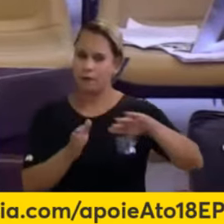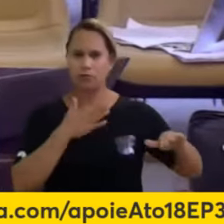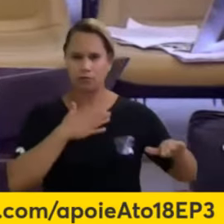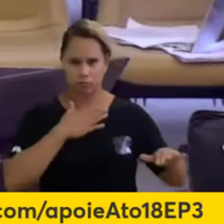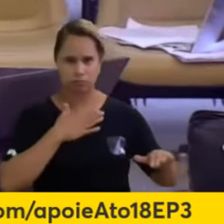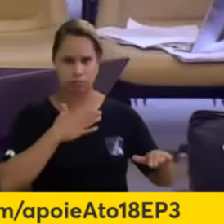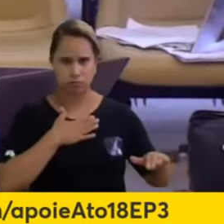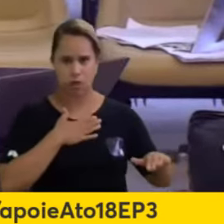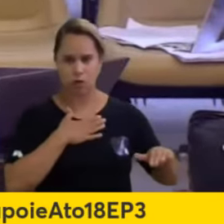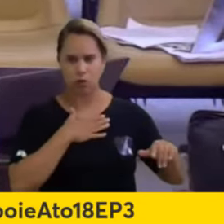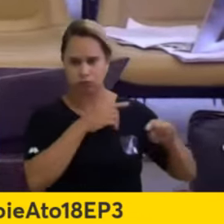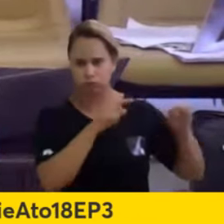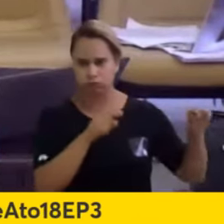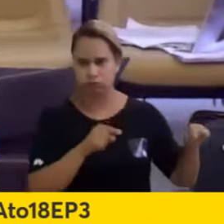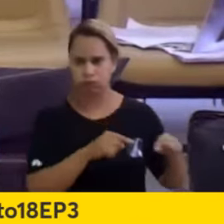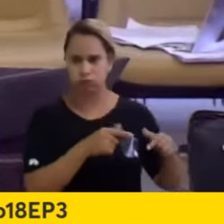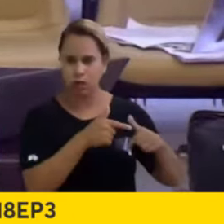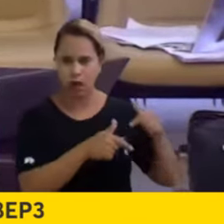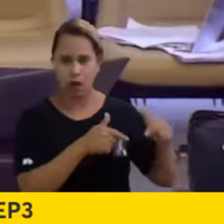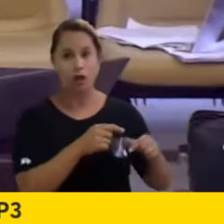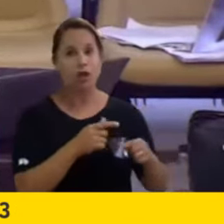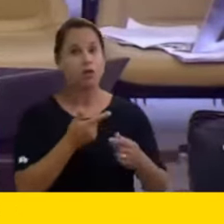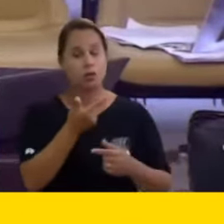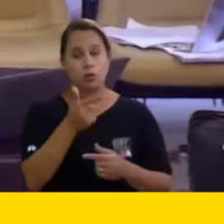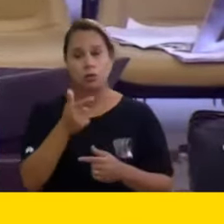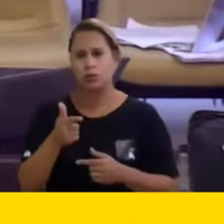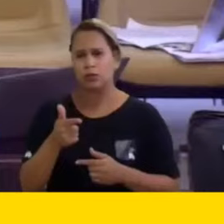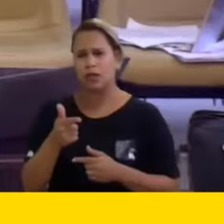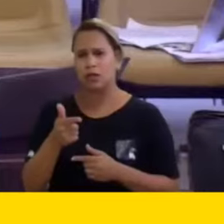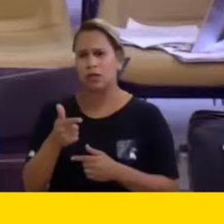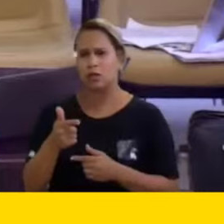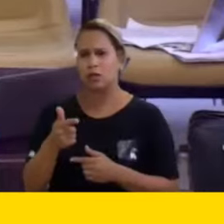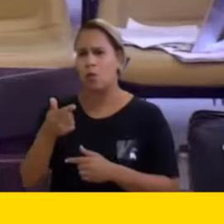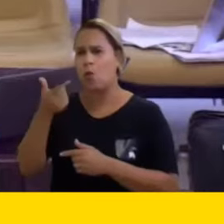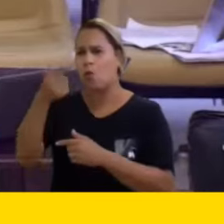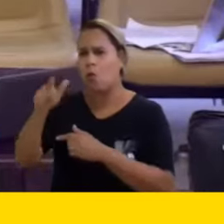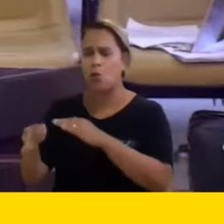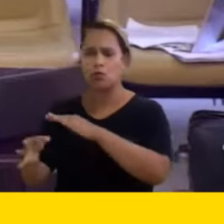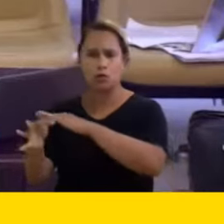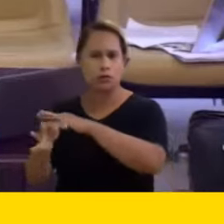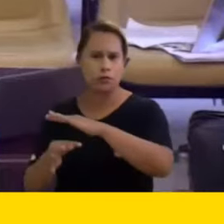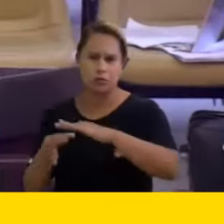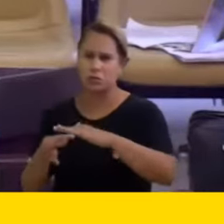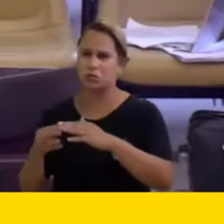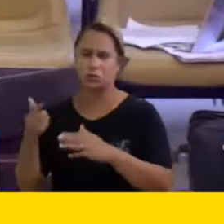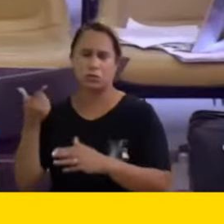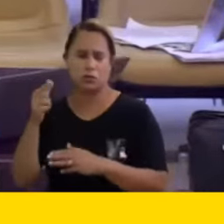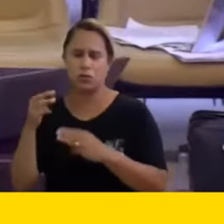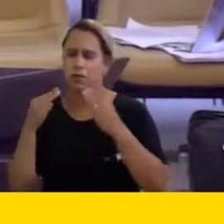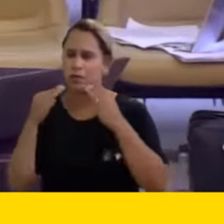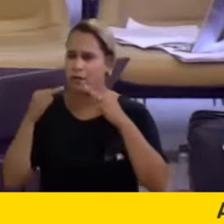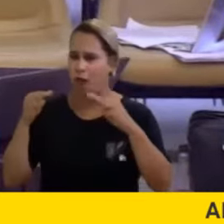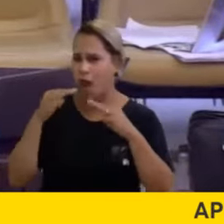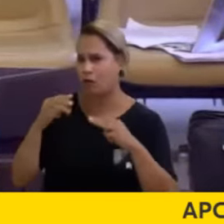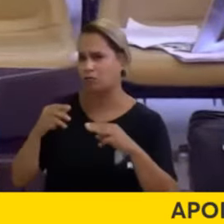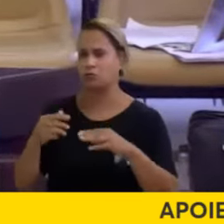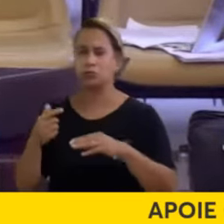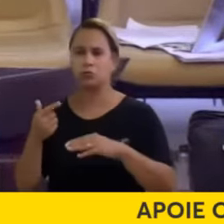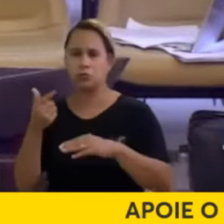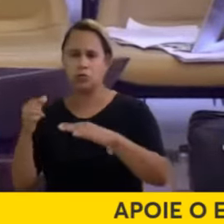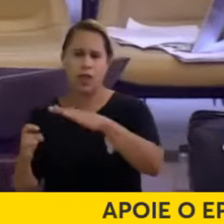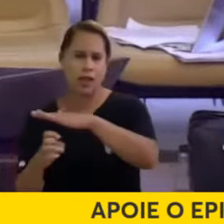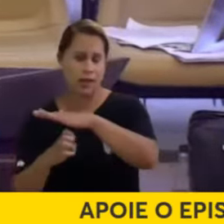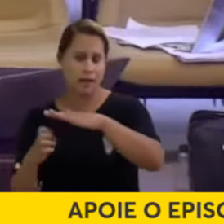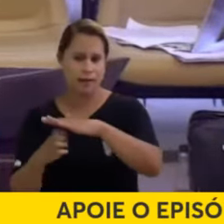não teve nenhum fornecedor da da campanha que da pré-campanha que trabalhou na campanha não tem marqueteiro não tem agência não tem nada ou seja